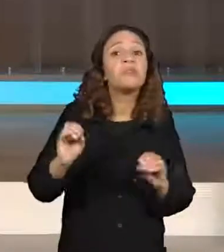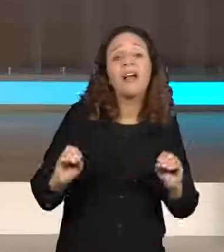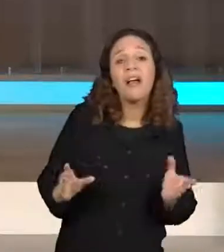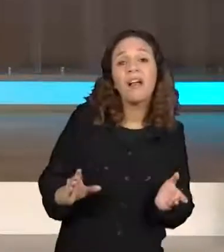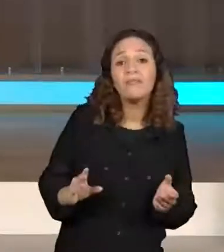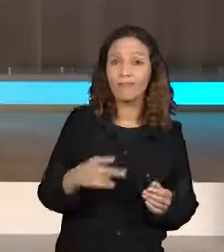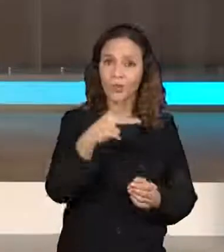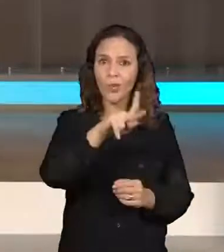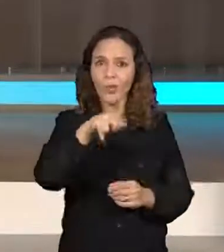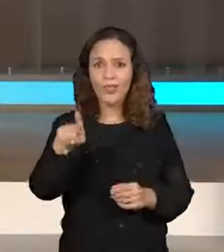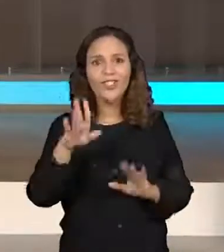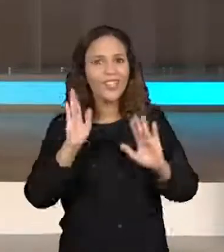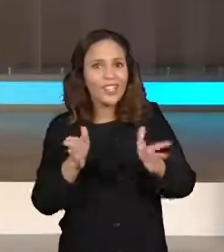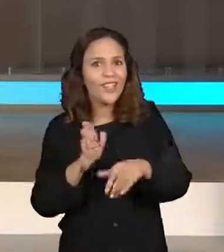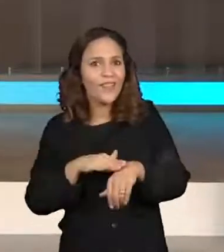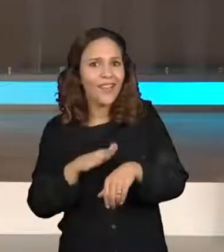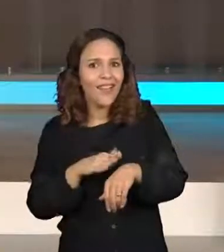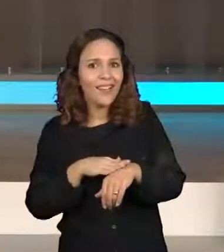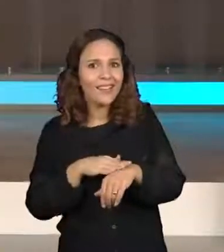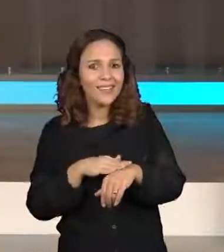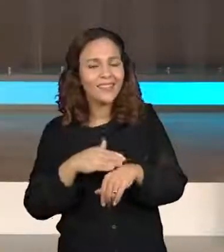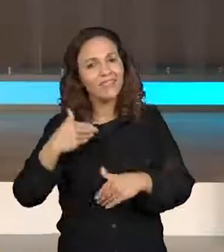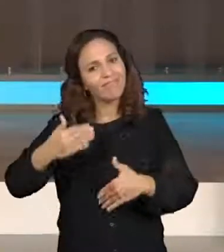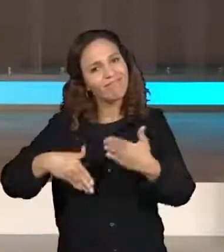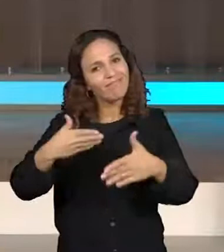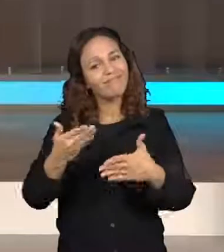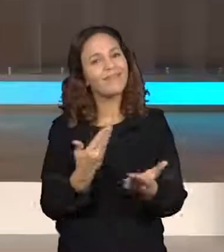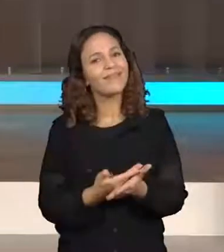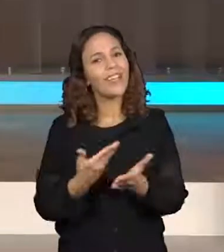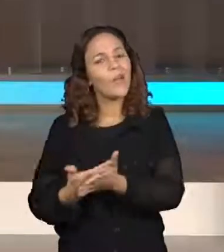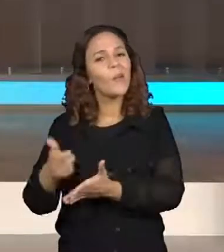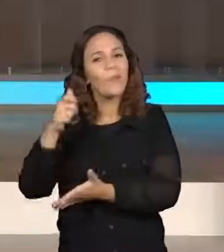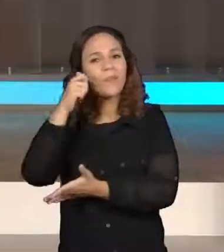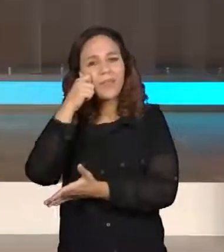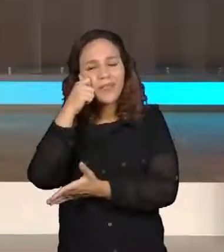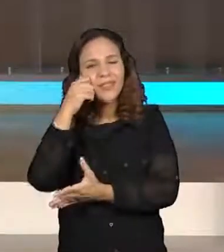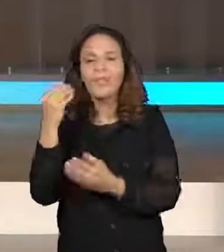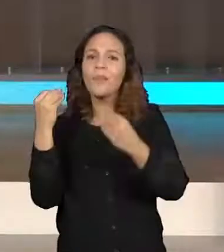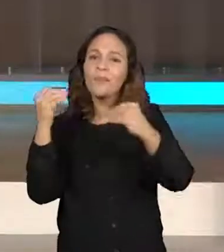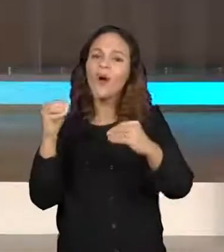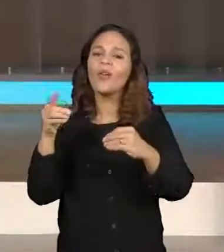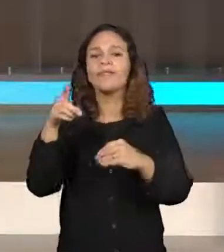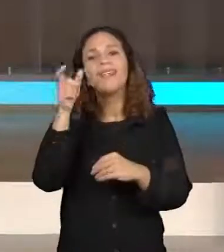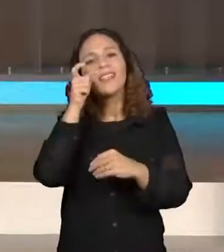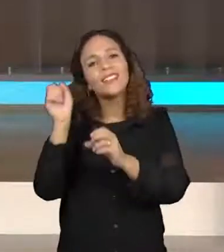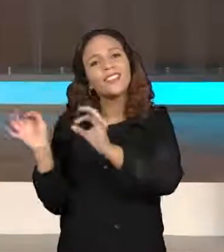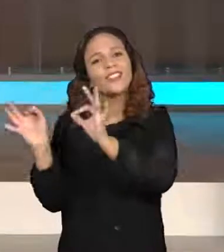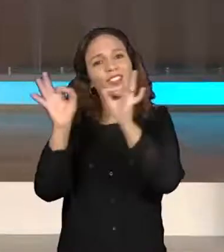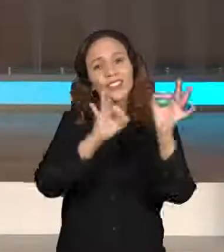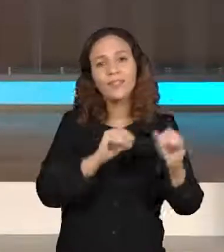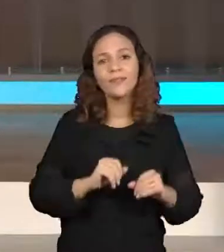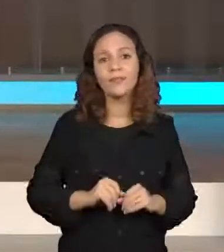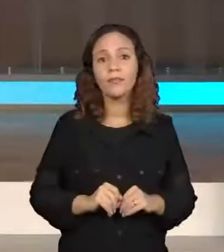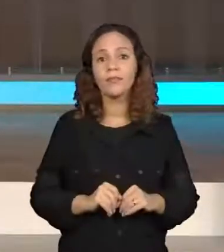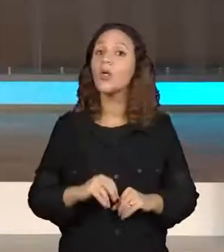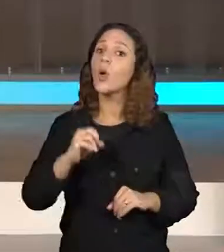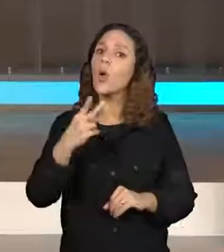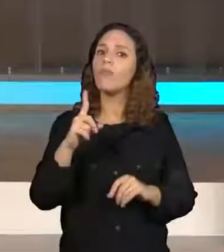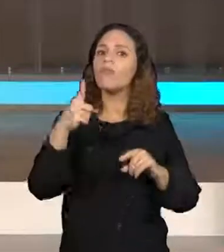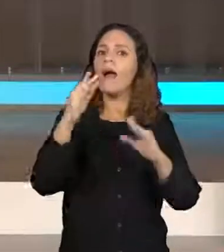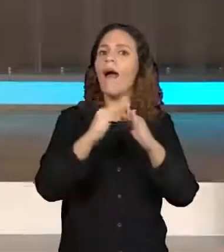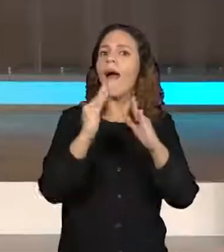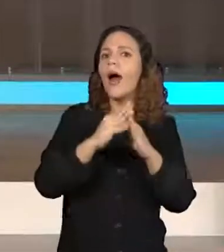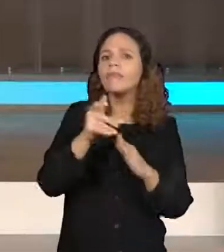professora de vocês utiliza essa aula no decorrer das aulas presenciais aí na sala de aula, ou se é muito importante para vocês